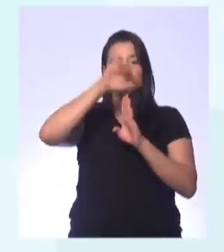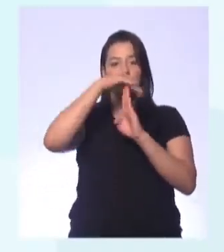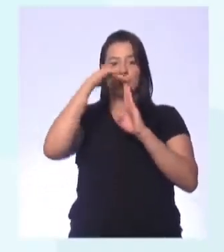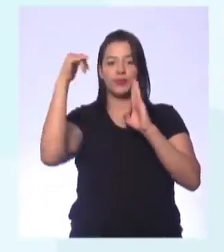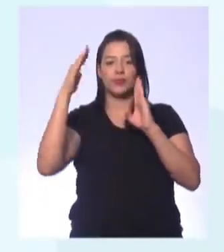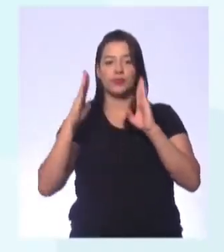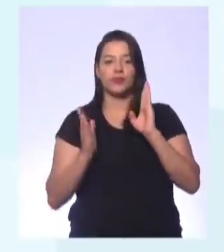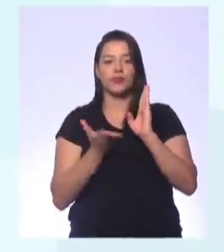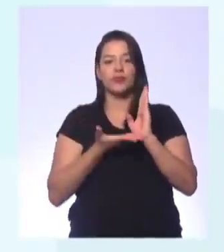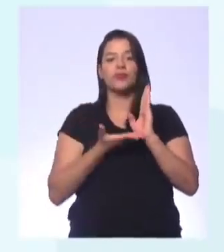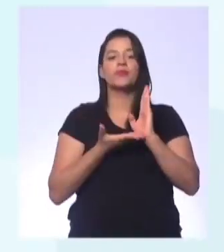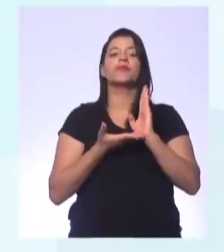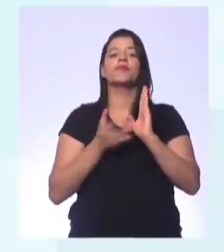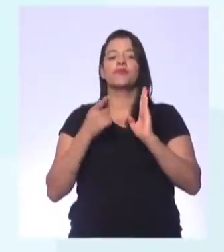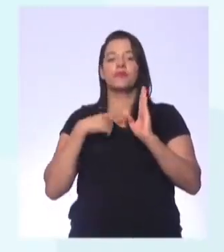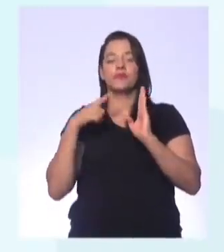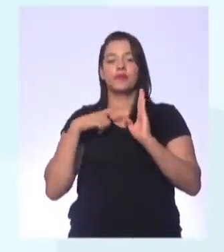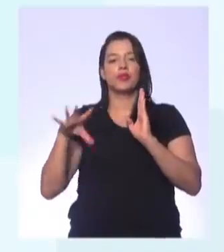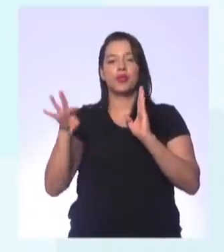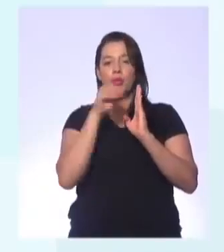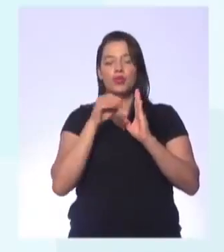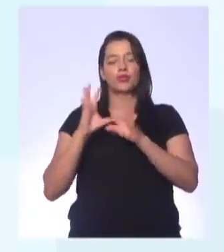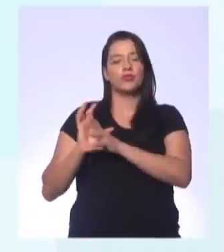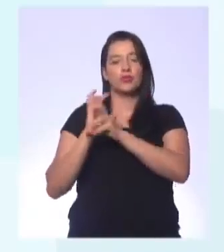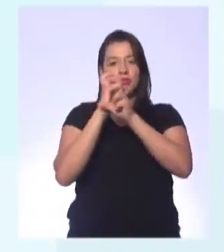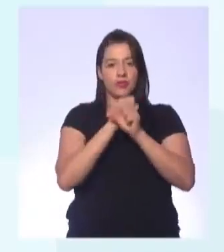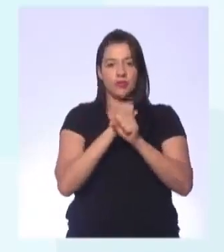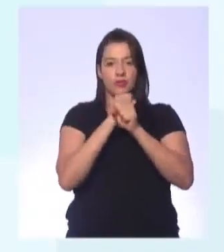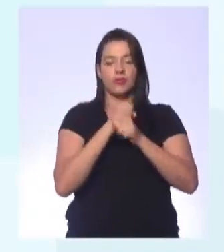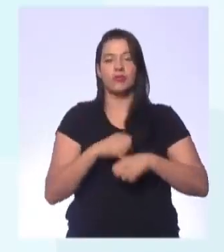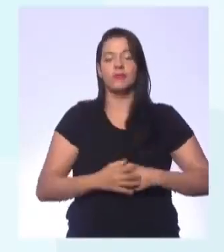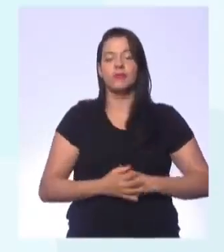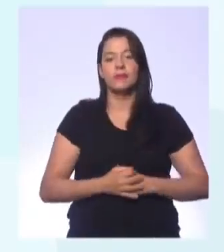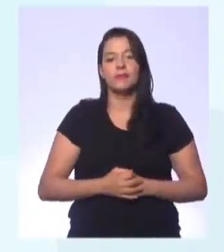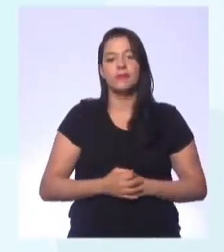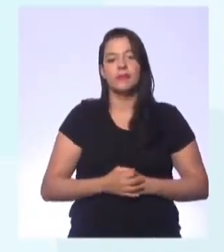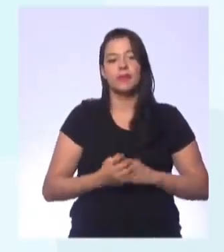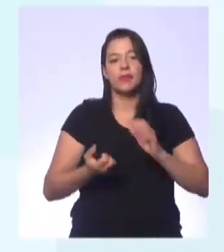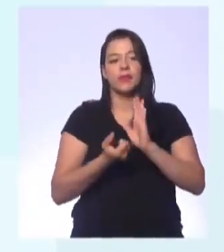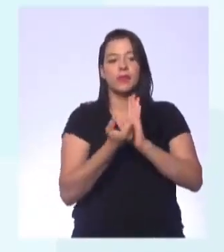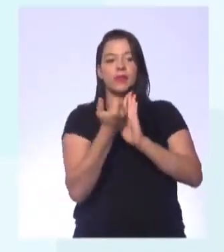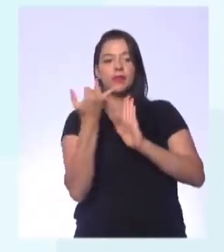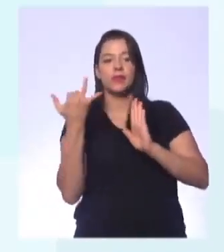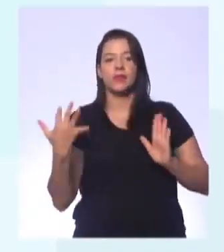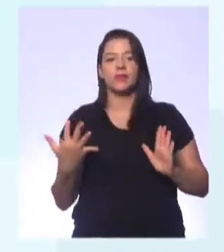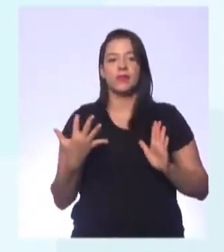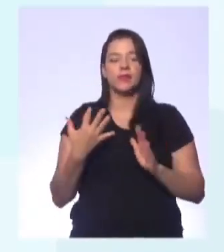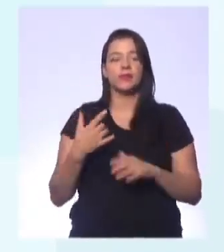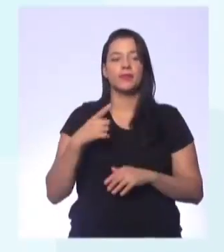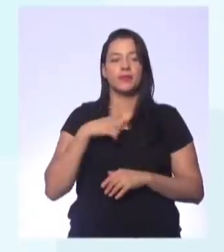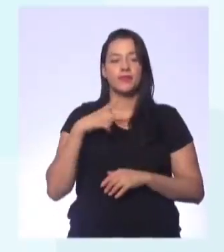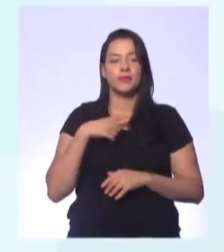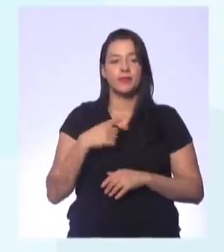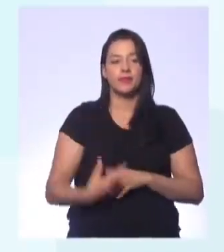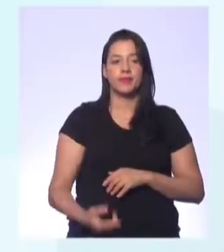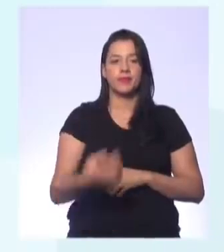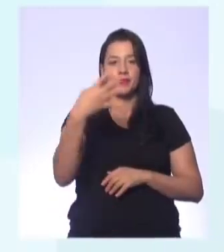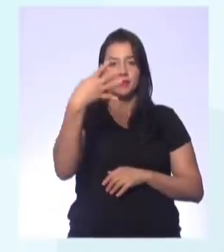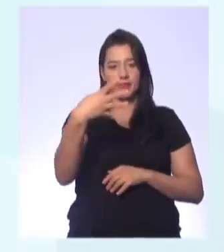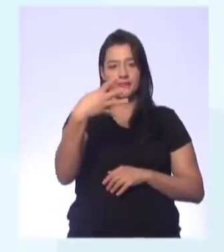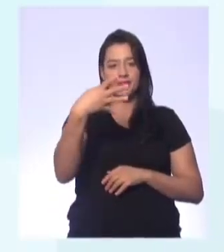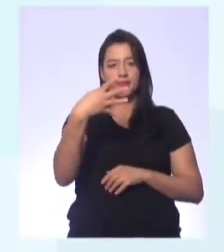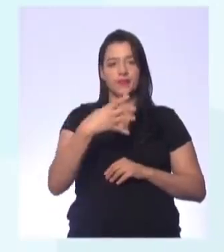Marcos São aqui ó soma de todos os lados quantos né x eu tenho nesse caso eu tenho